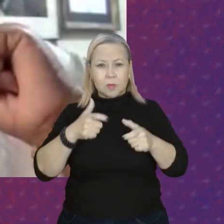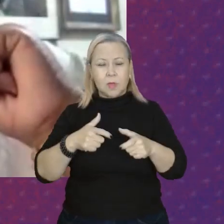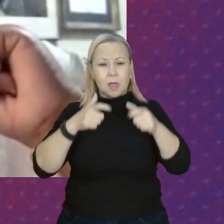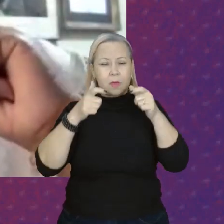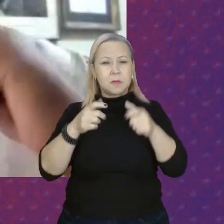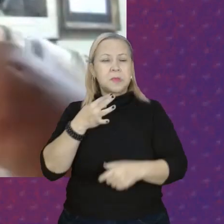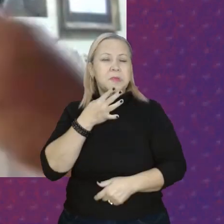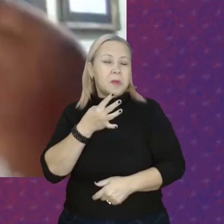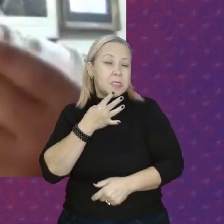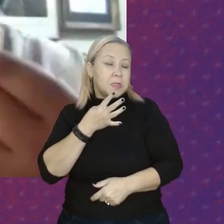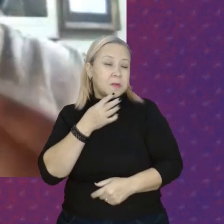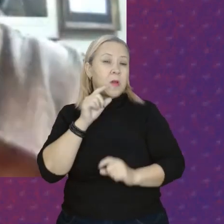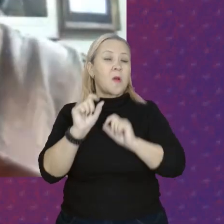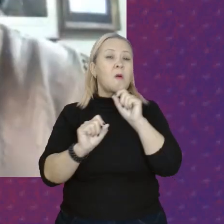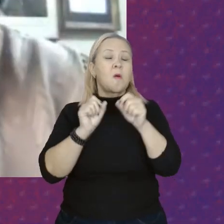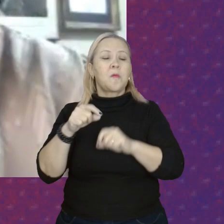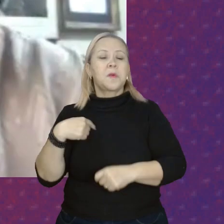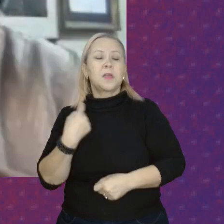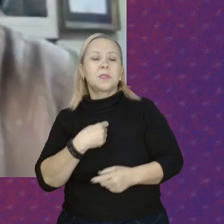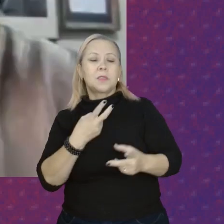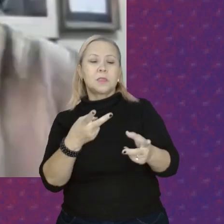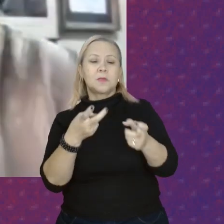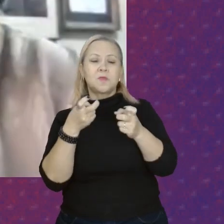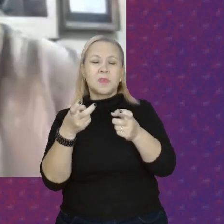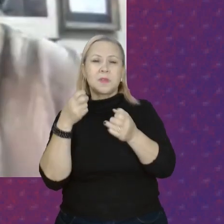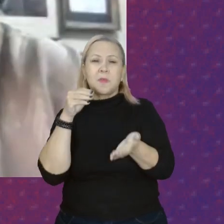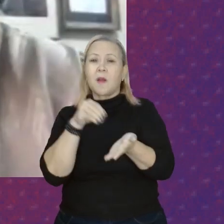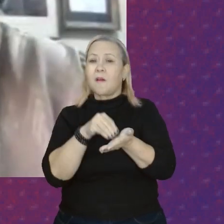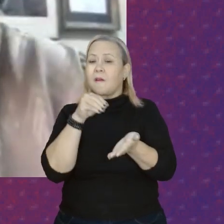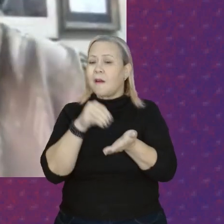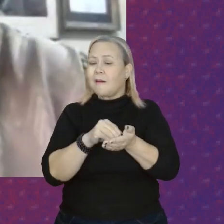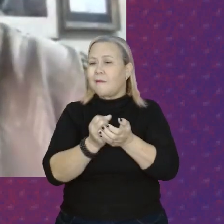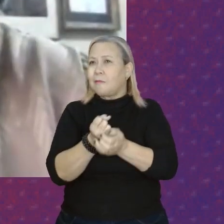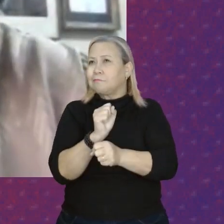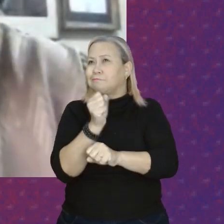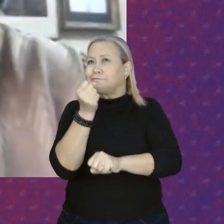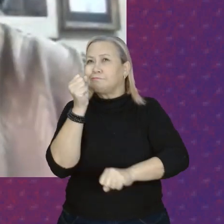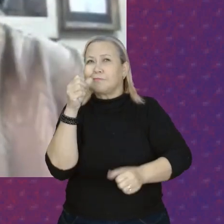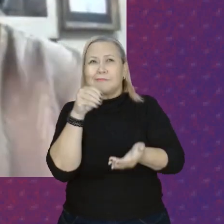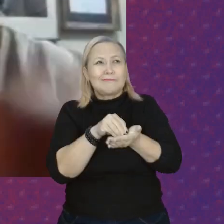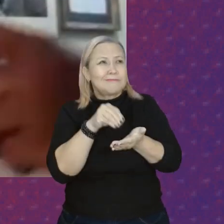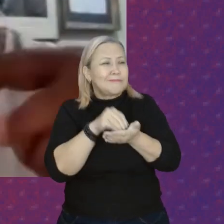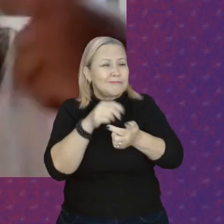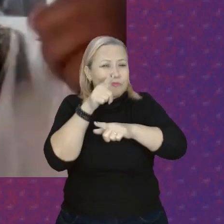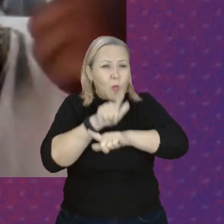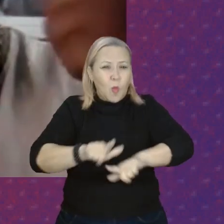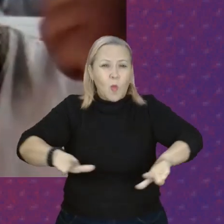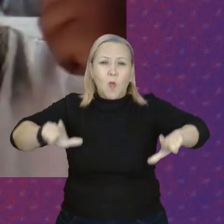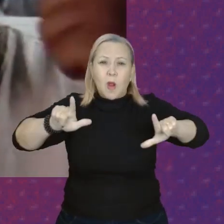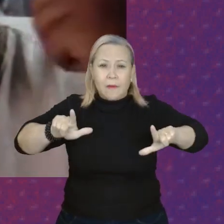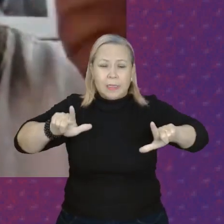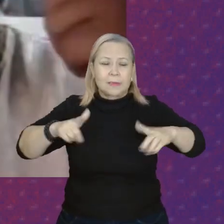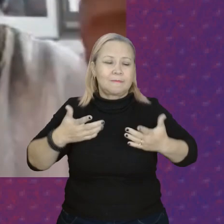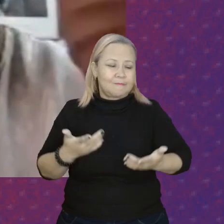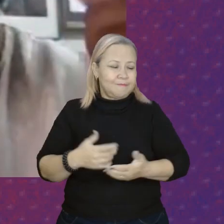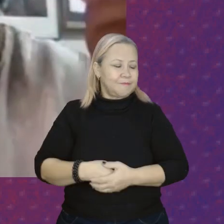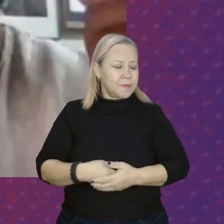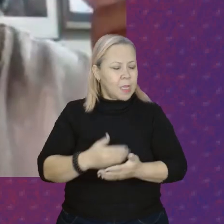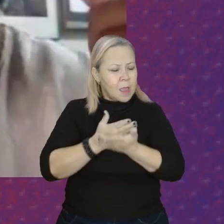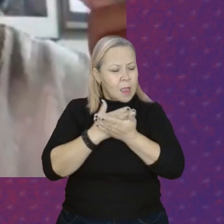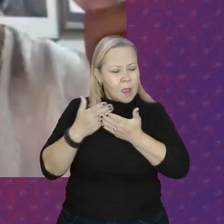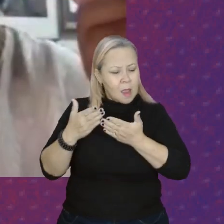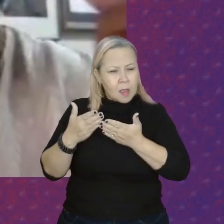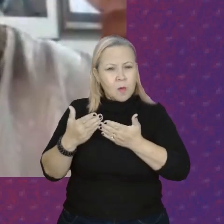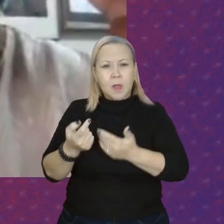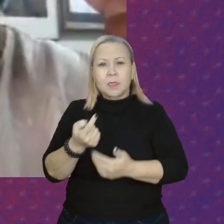conhecemos, o que a gente percebe é uma ausência gigantesca, né? E aí a gente começa a se aproximar,